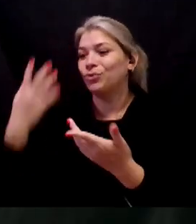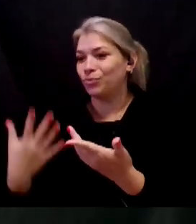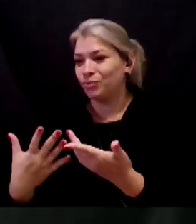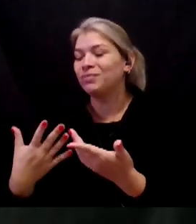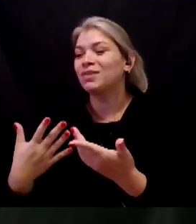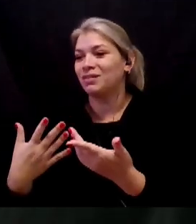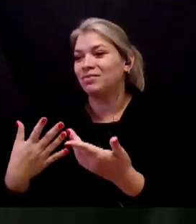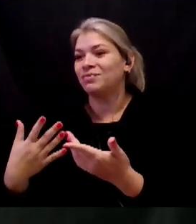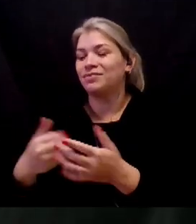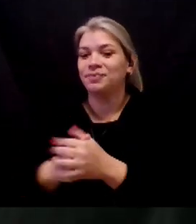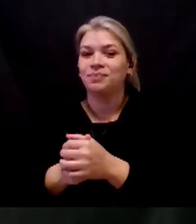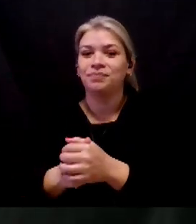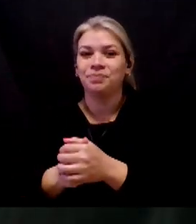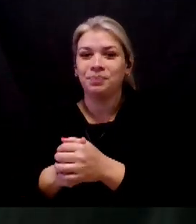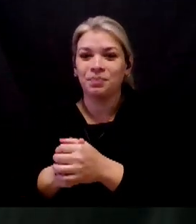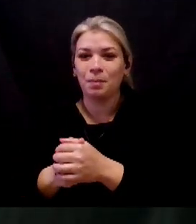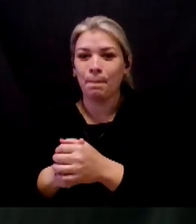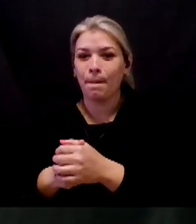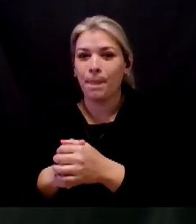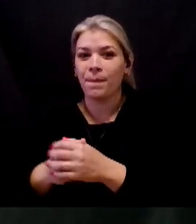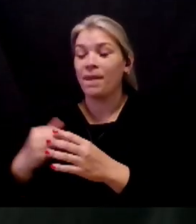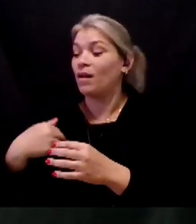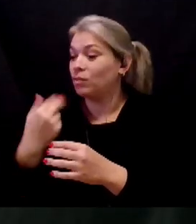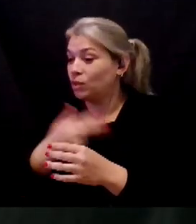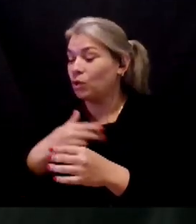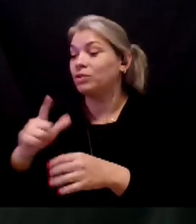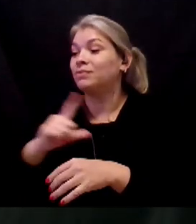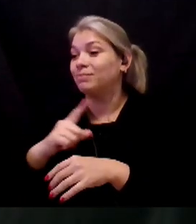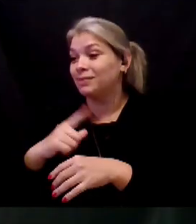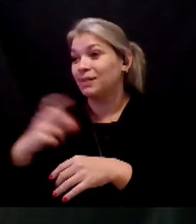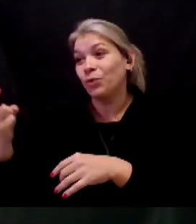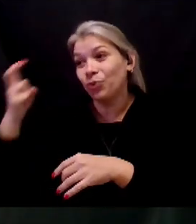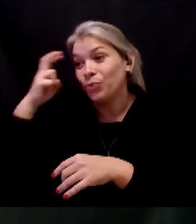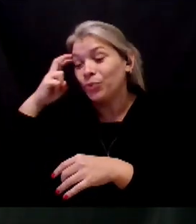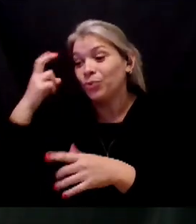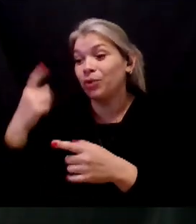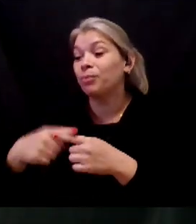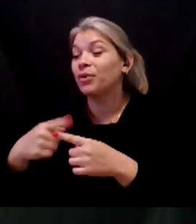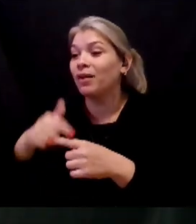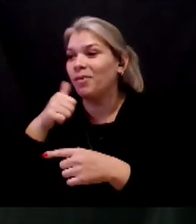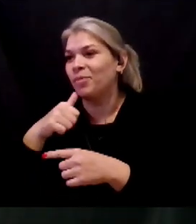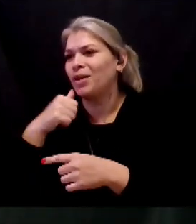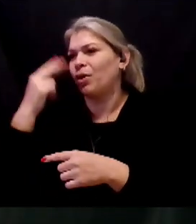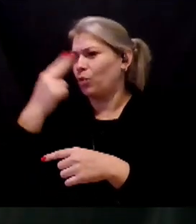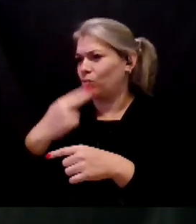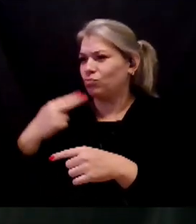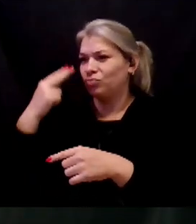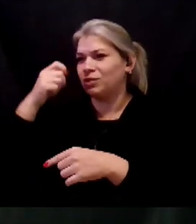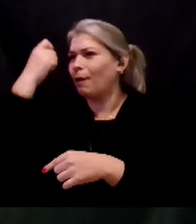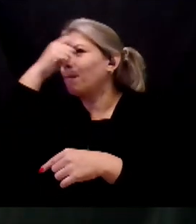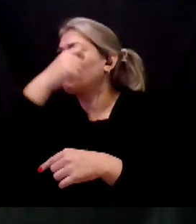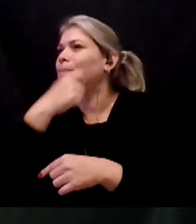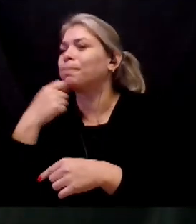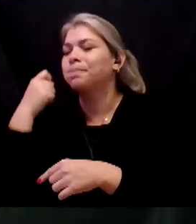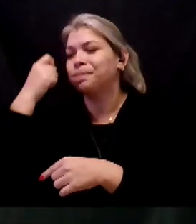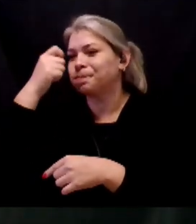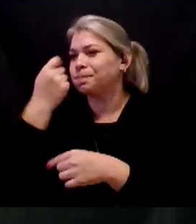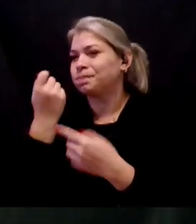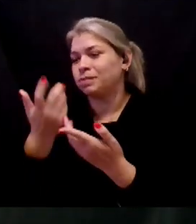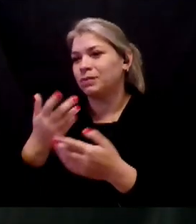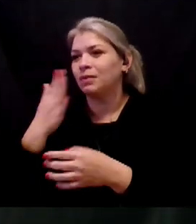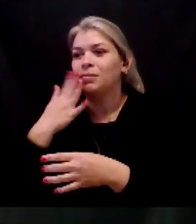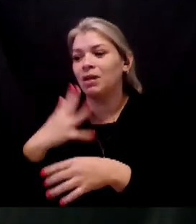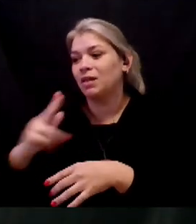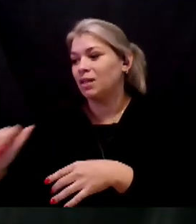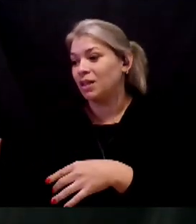nós temos essa cultura, a mulher, né, ela utiliza maquiagem, e aí a criança vai ver e